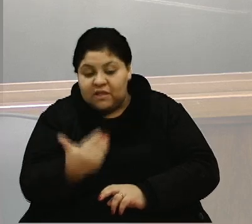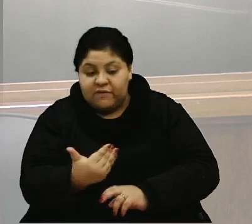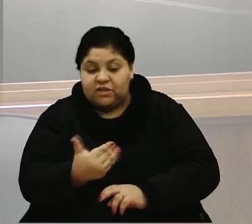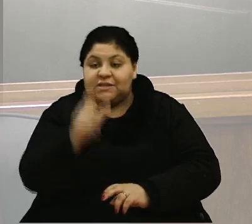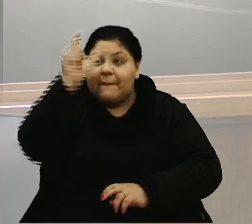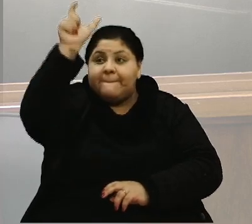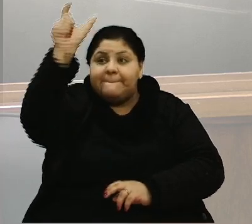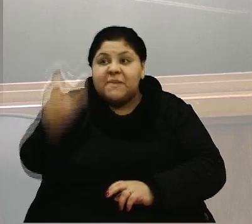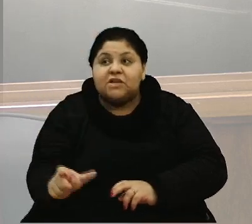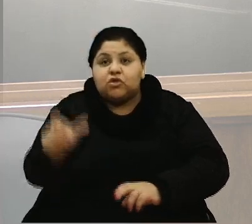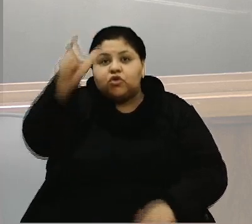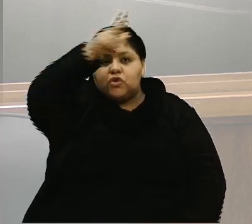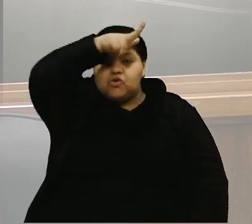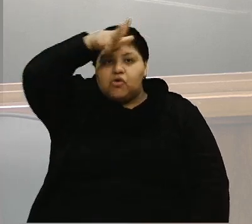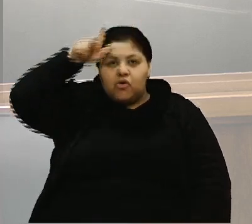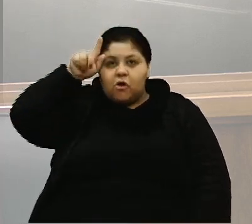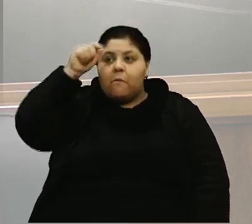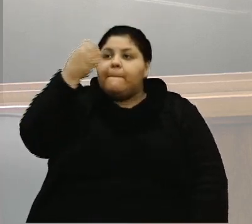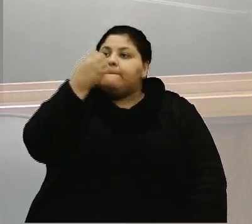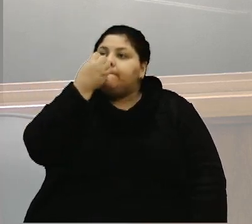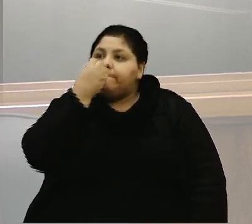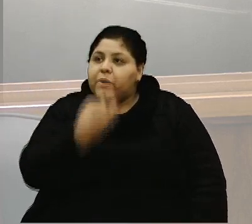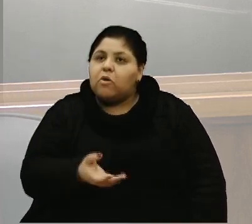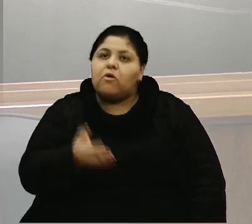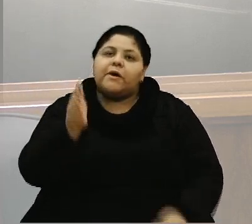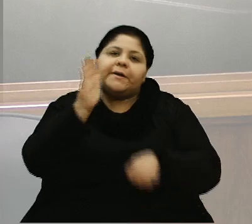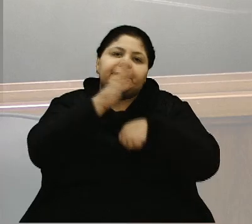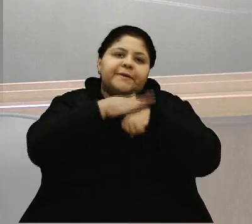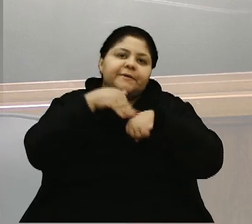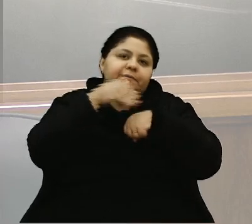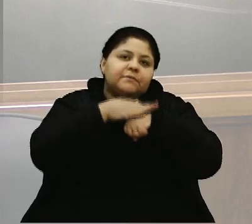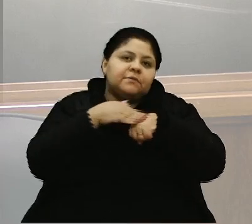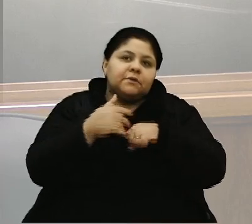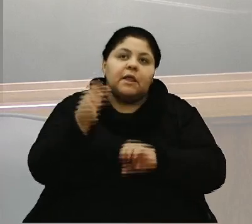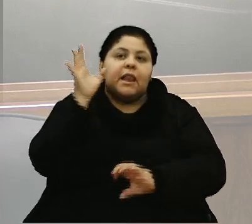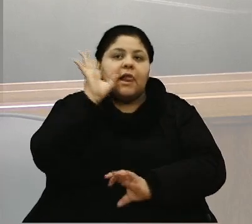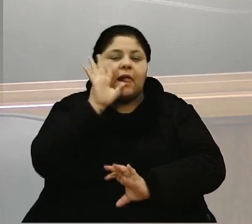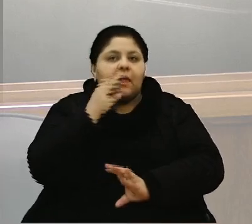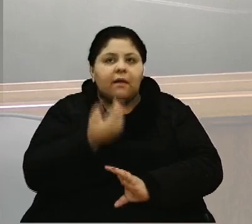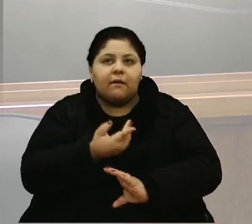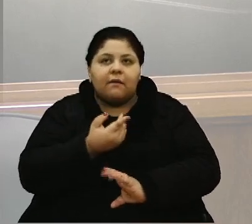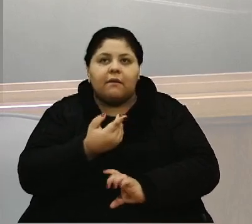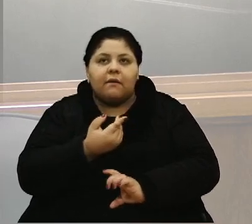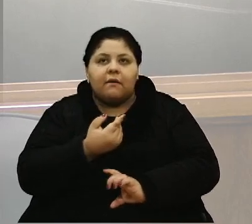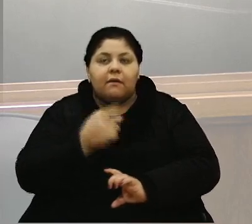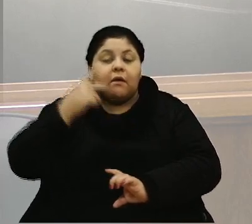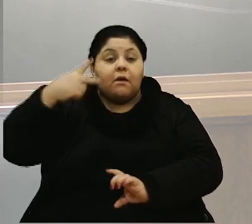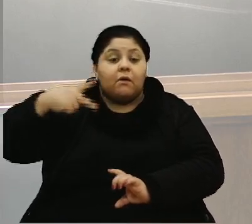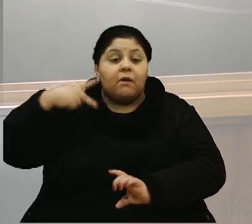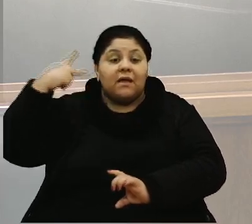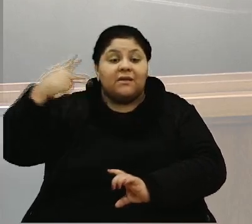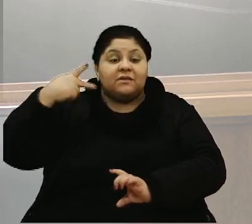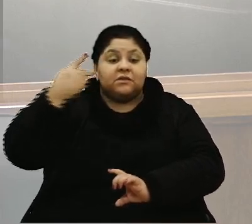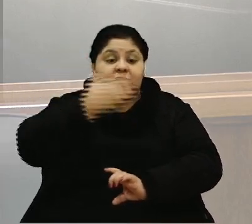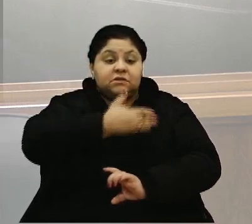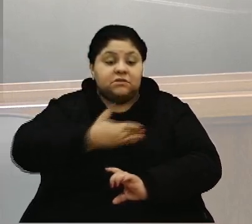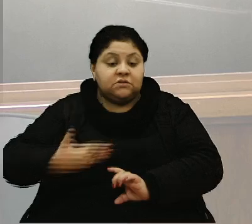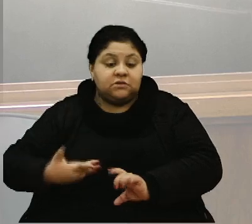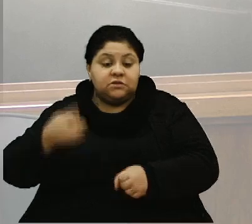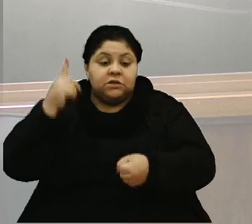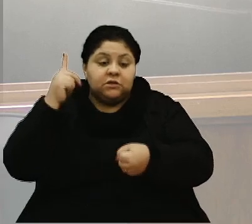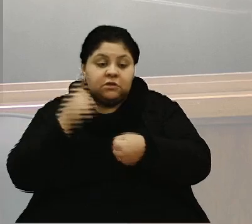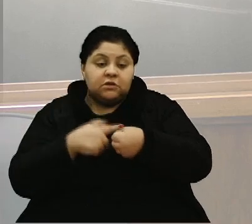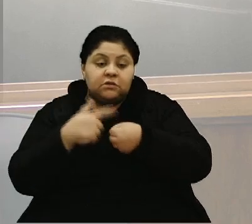figura do prefeito ser boa, ser querida, ser legal, enquanto as políticas públicas da